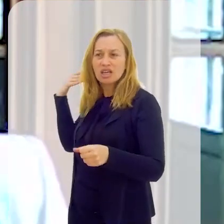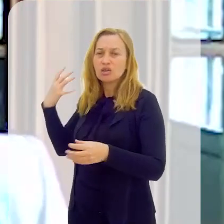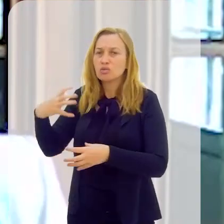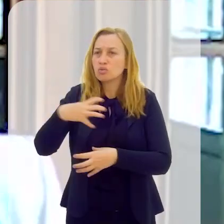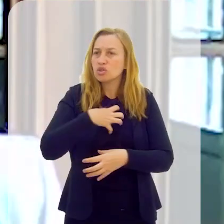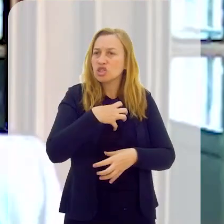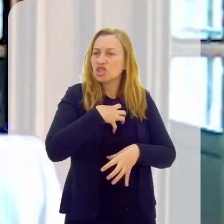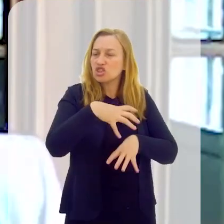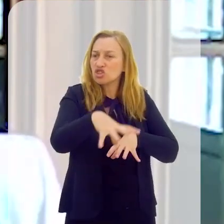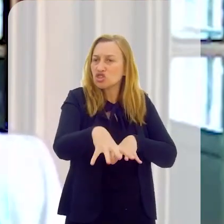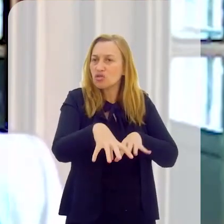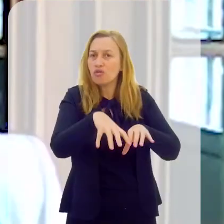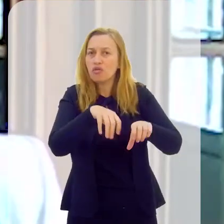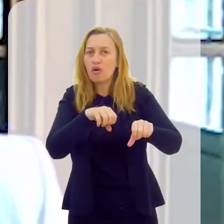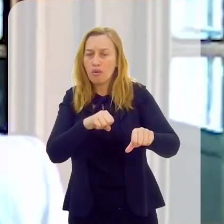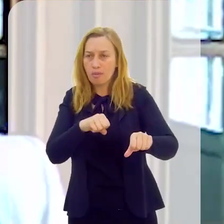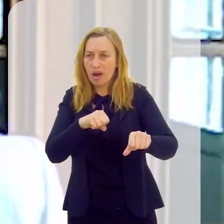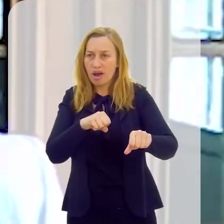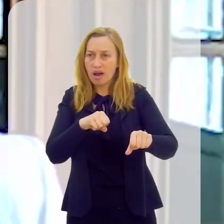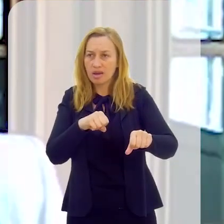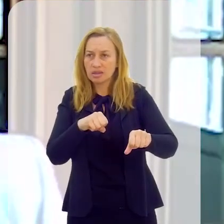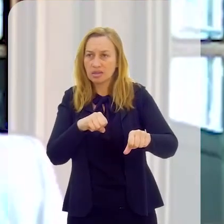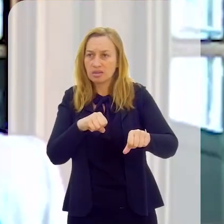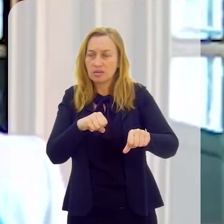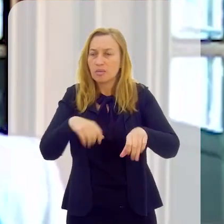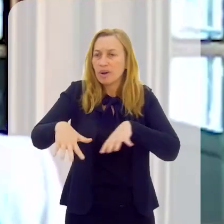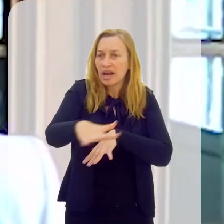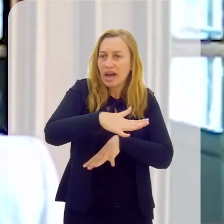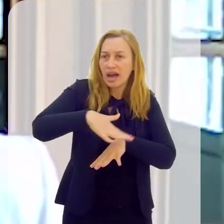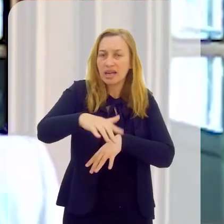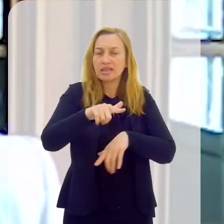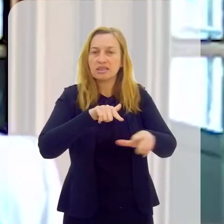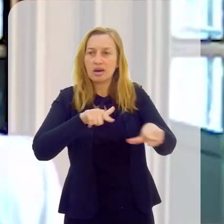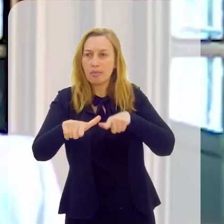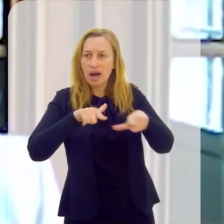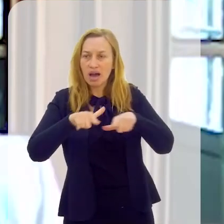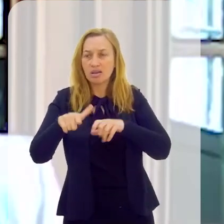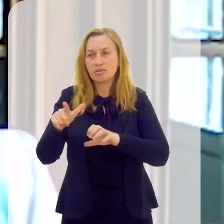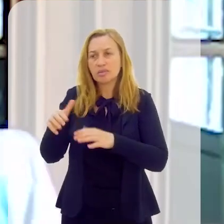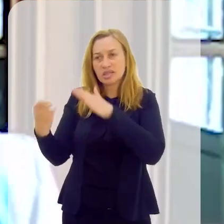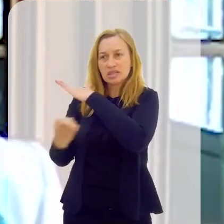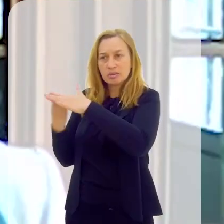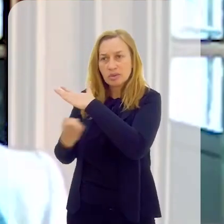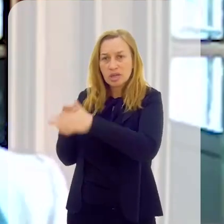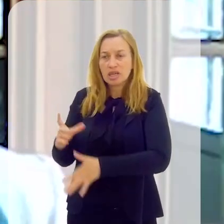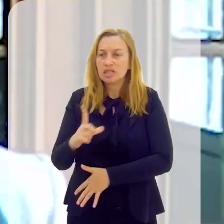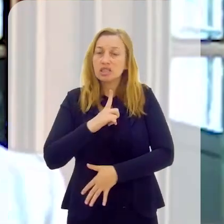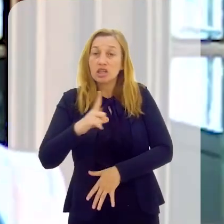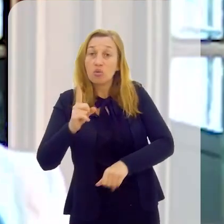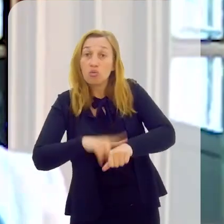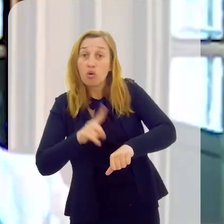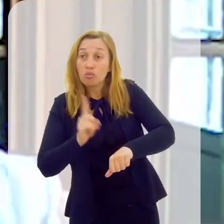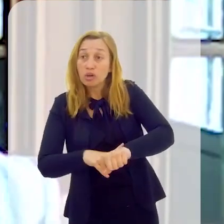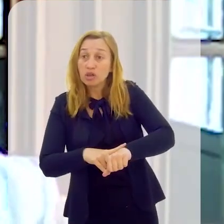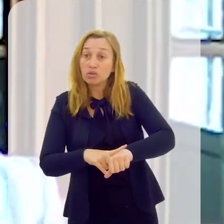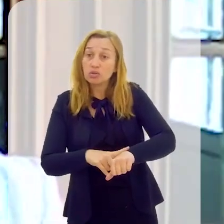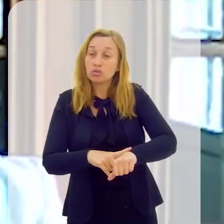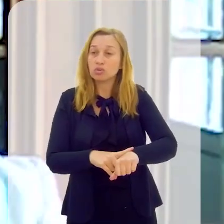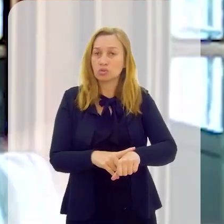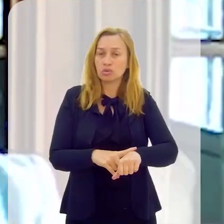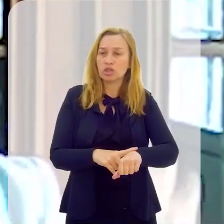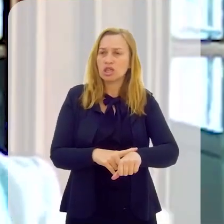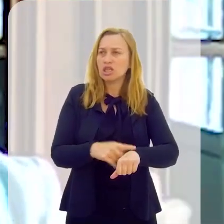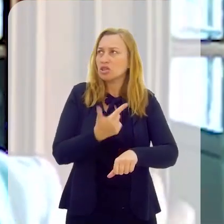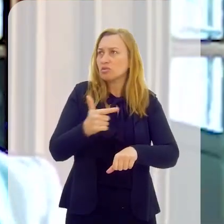no sentido de formar quadros para o mercado, para as empresas. A SPM surgiu num momento em que